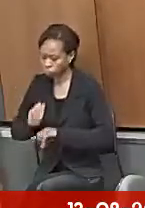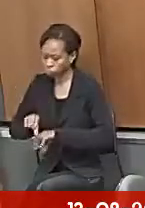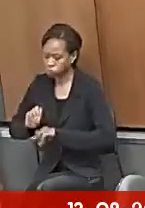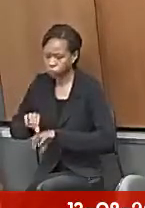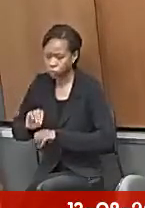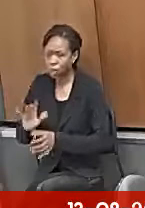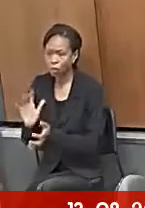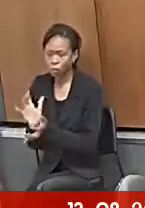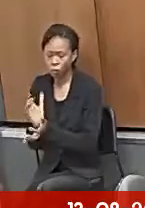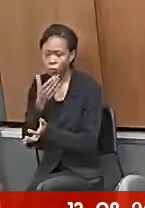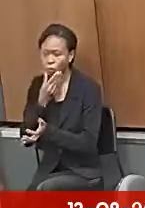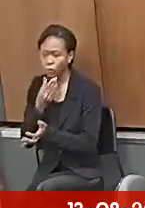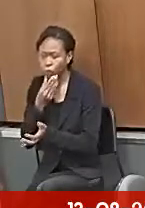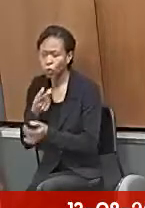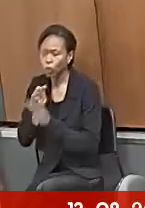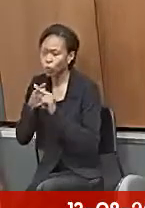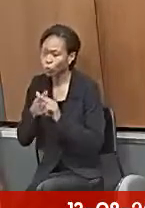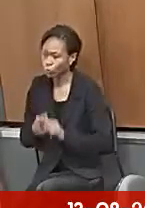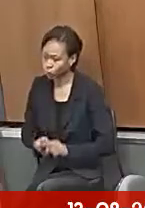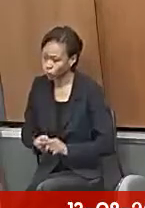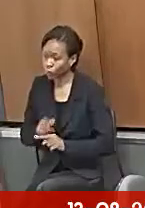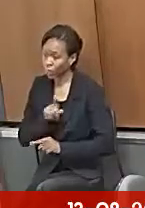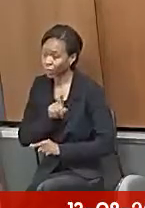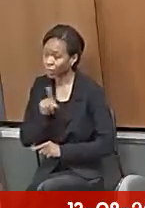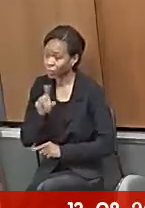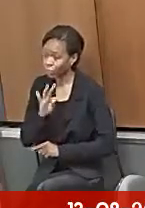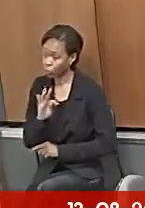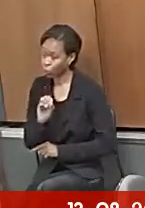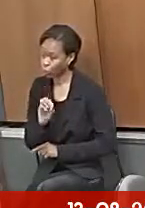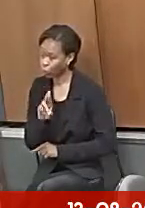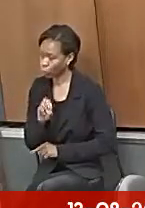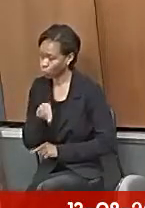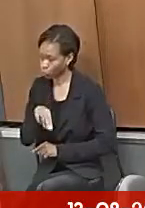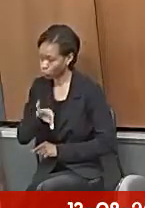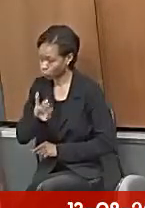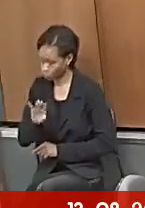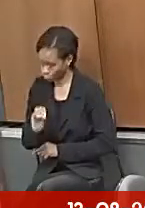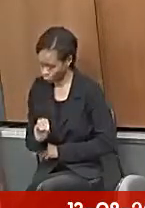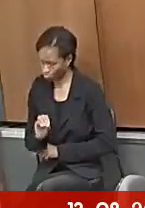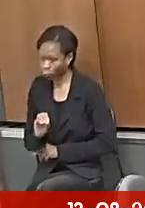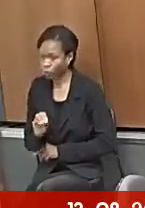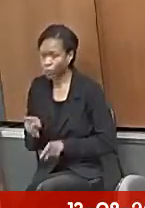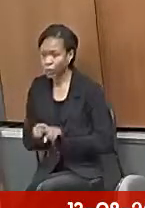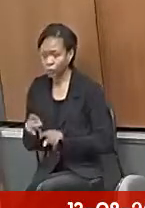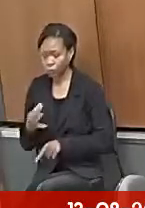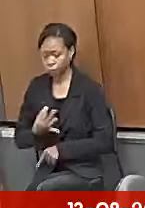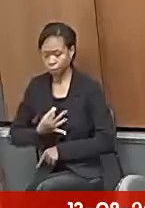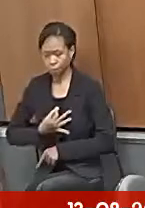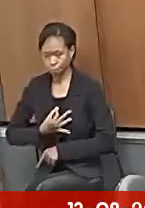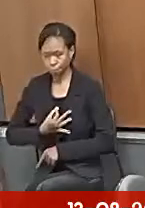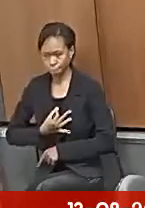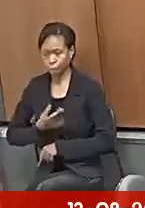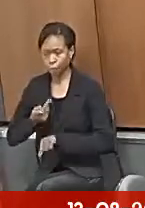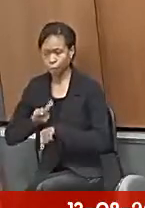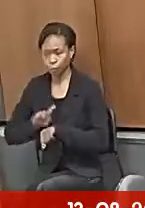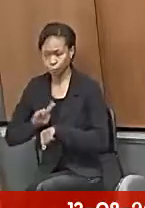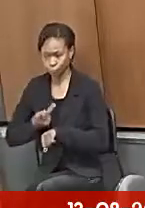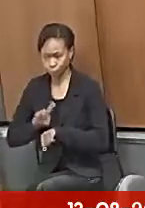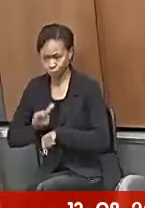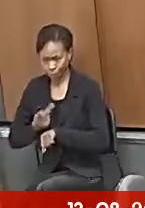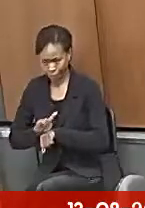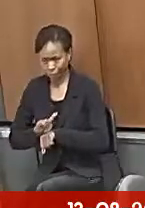jogos parapan americanos de toronto e levou a medalha de prata nos jogos de dupla e bronze nas